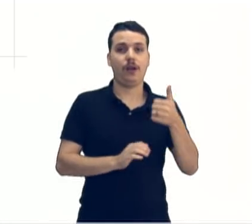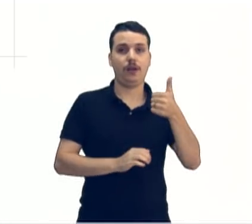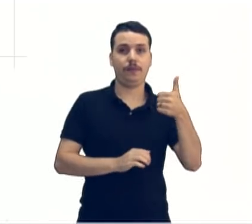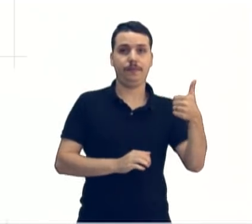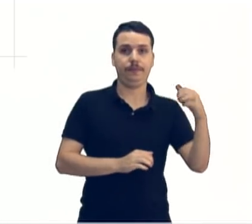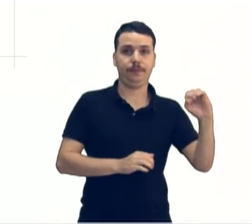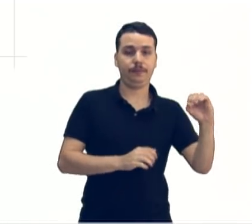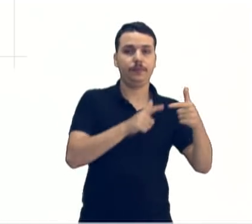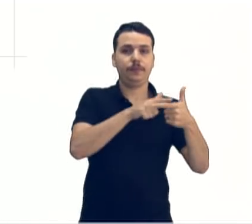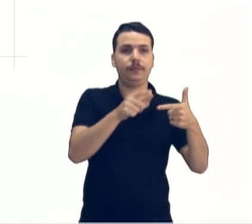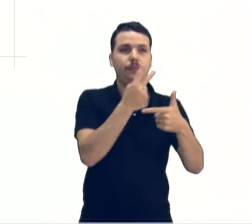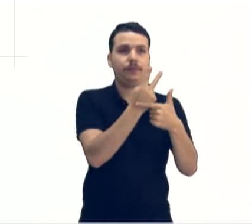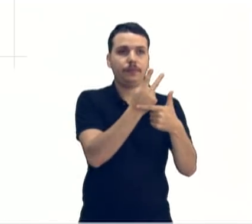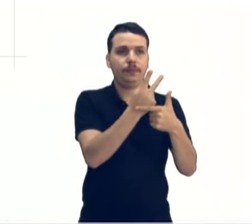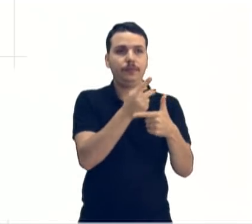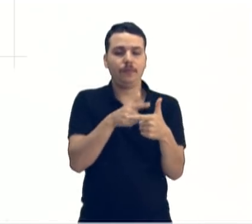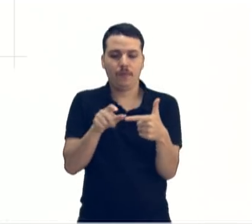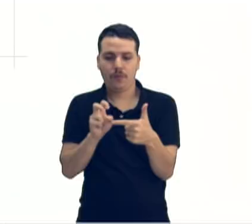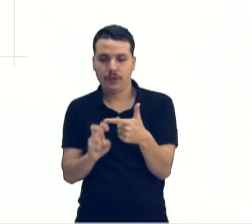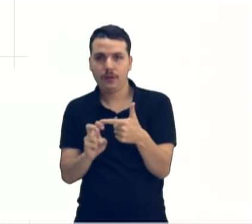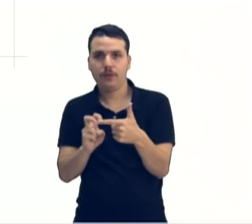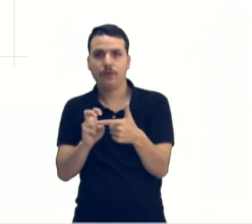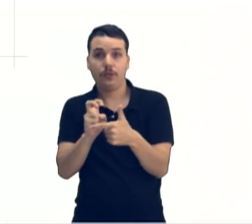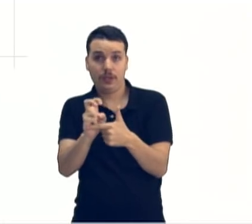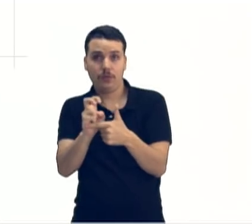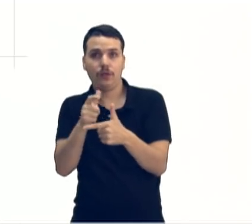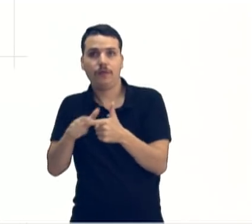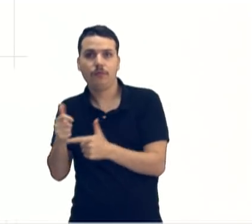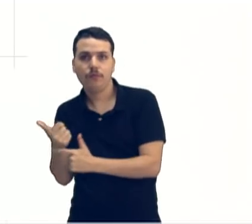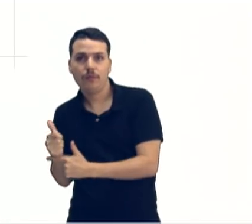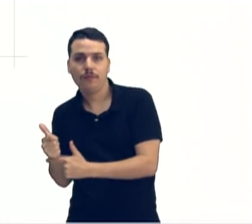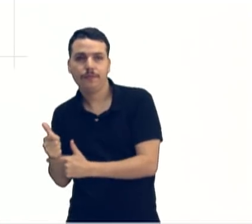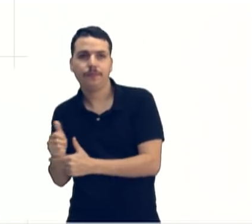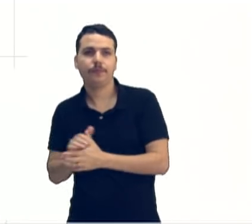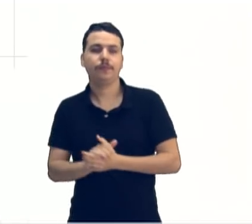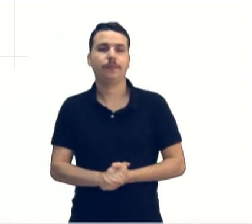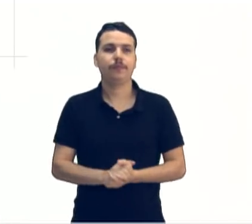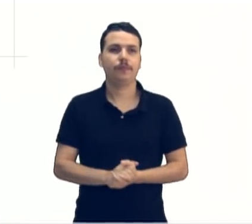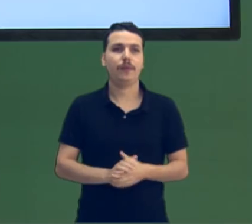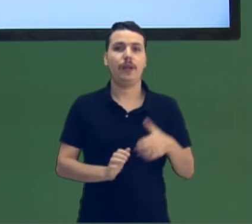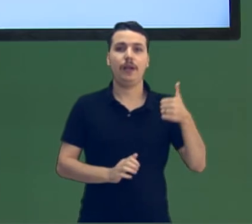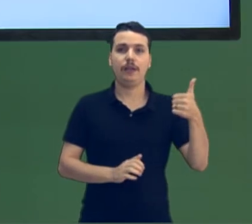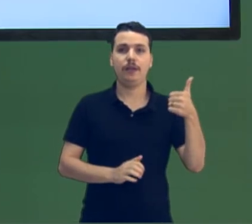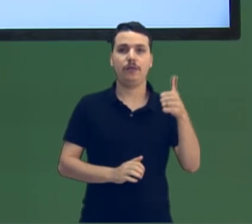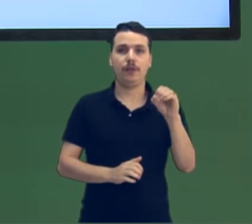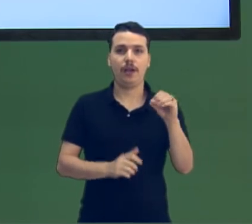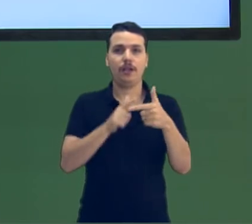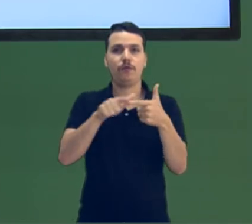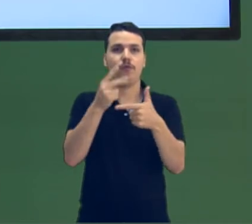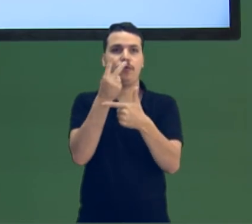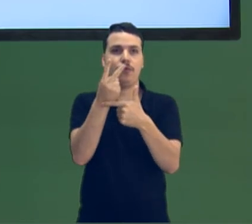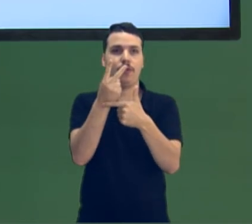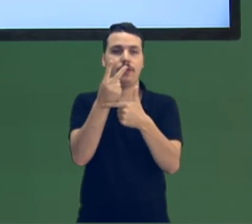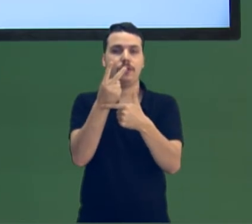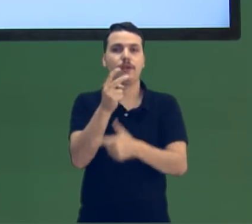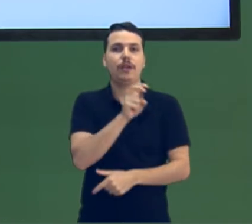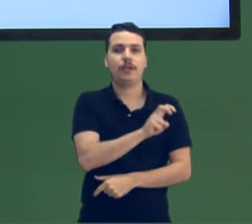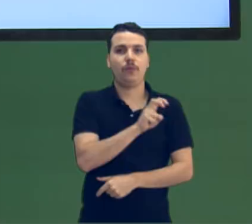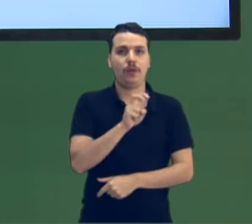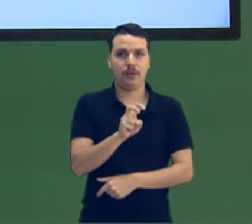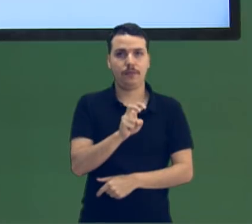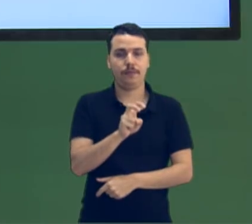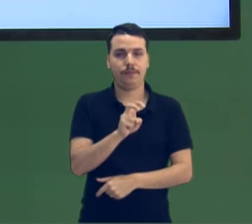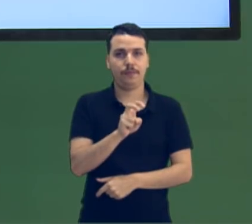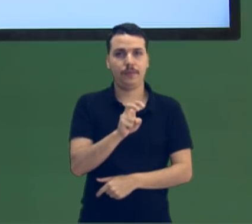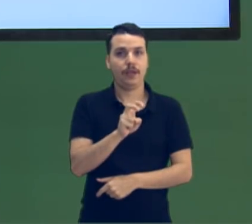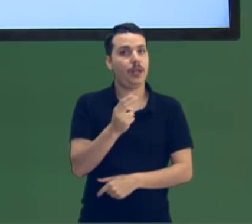Dividido por 2, dividido por 5, dividido por 11, ó. 110 dividido por 2, 55. Não dá para dividir por 3, porque